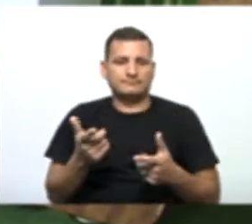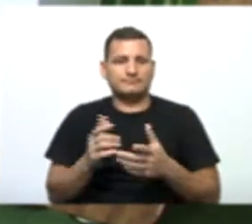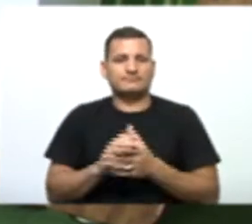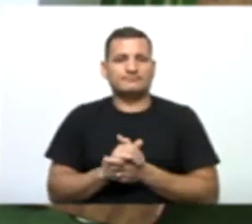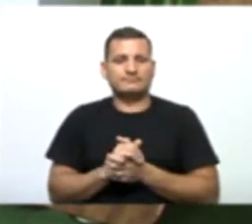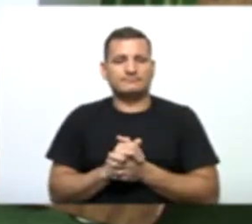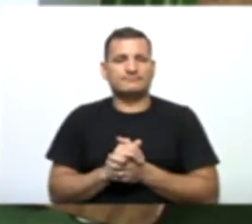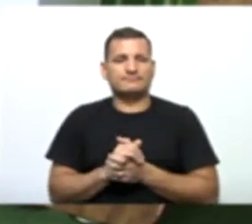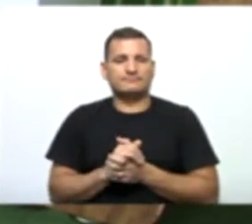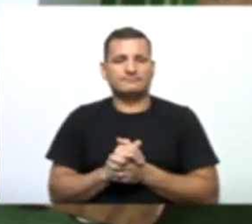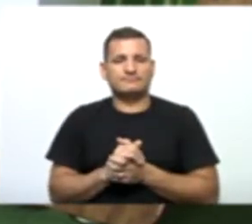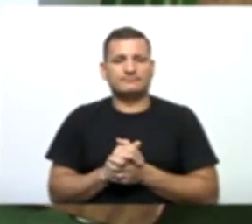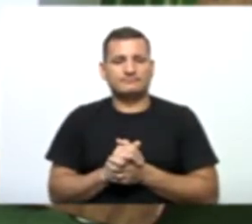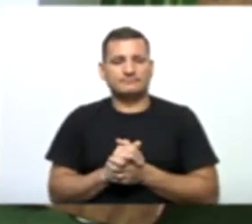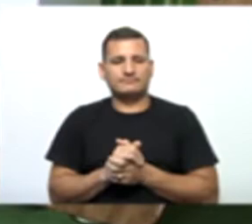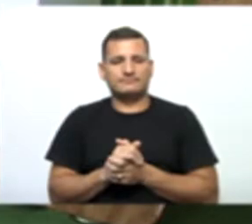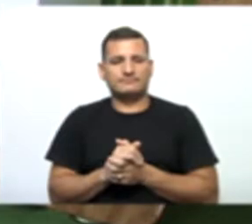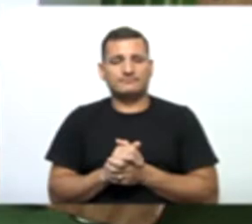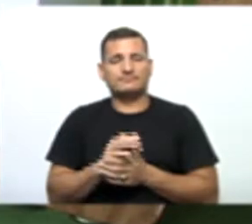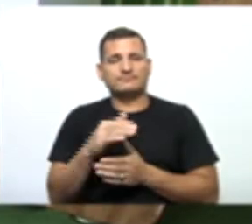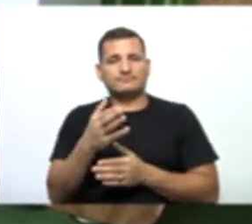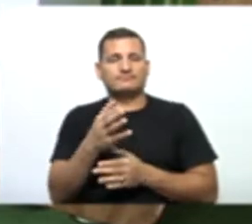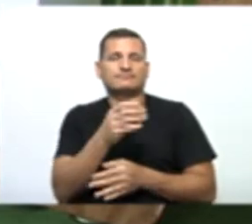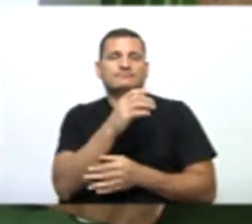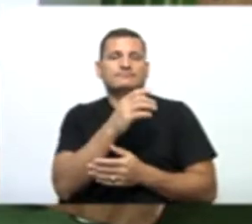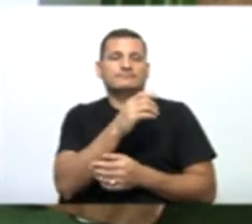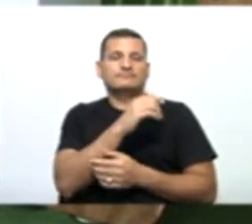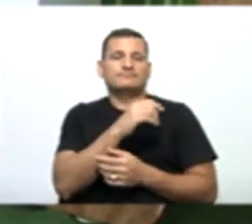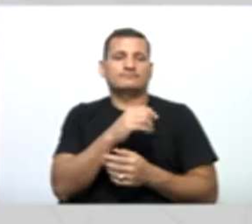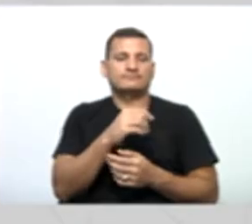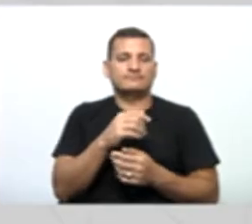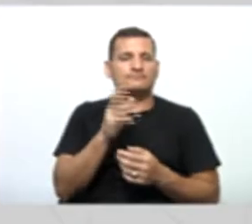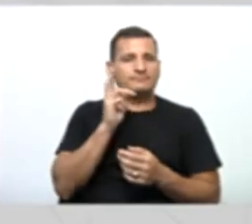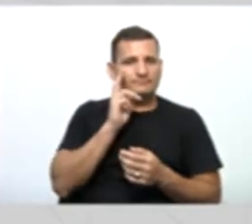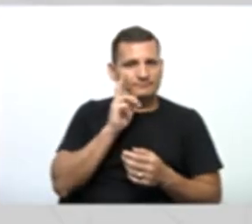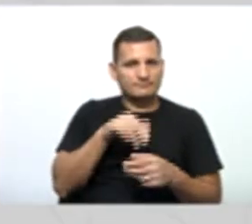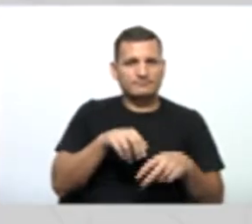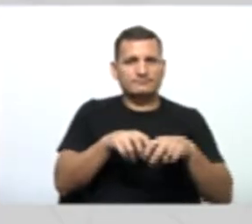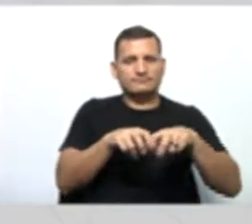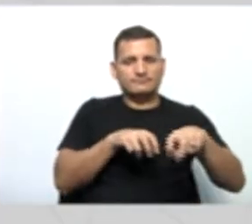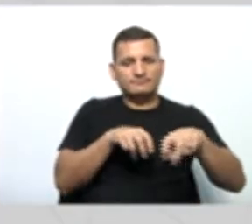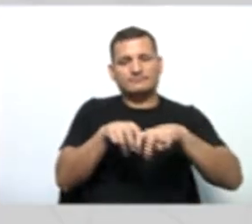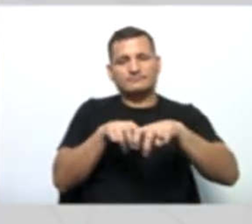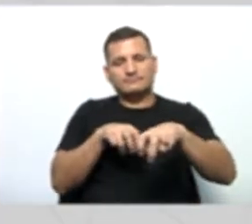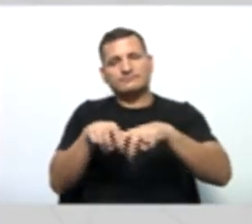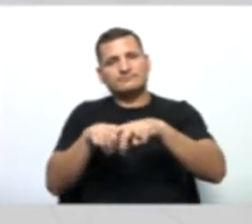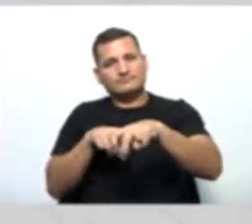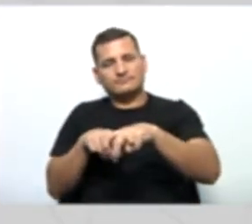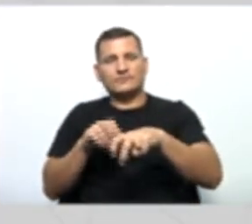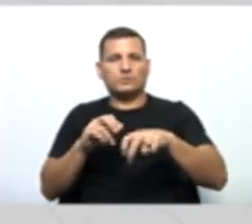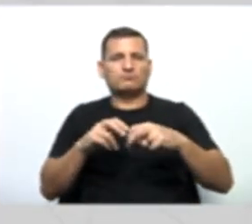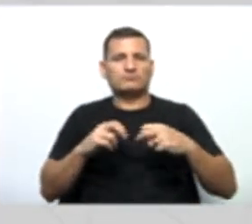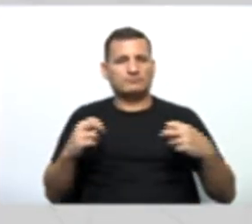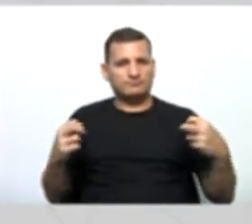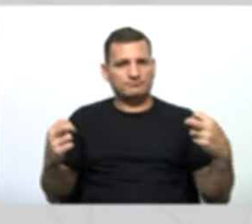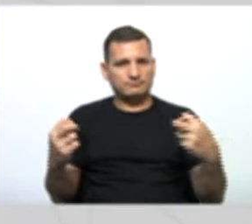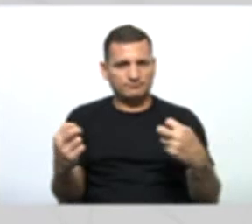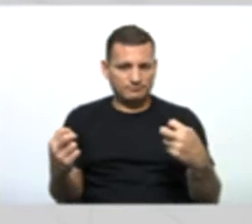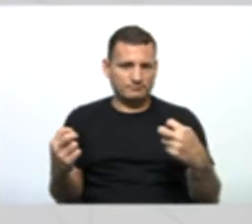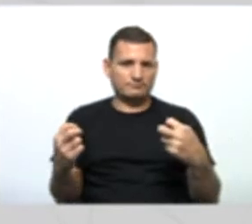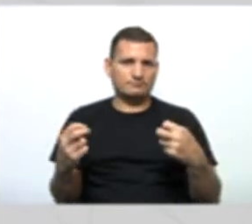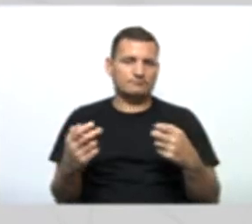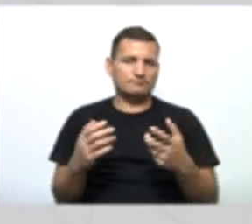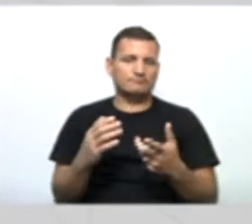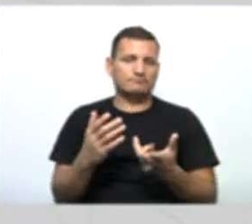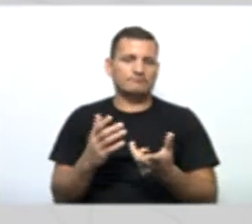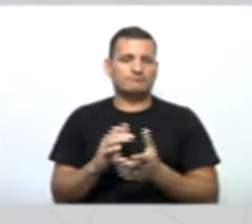sala de aula. Exato. Então eles vão encontrar aí várias fileiras ou arredondada, enfim, mas tem aí